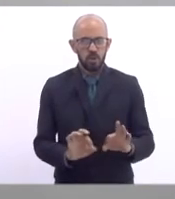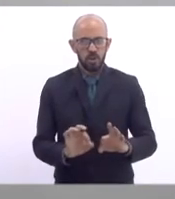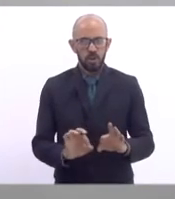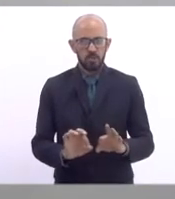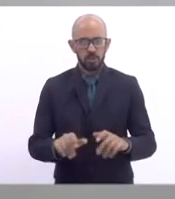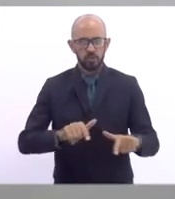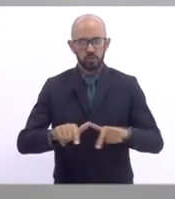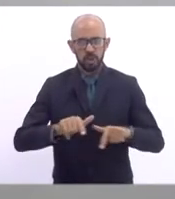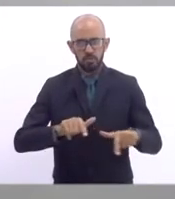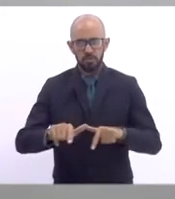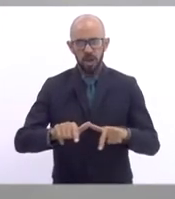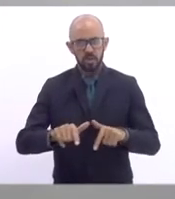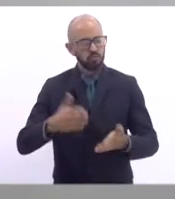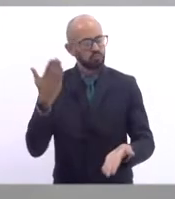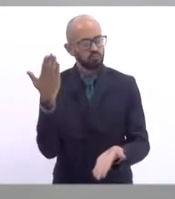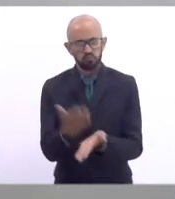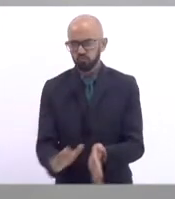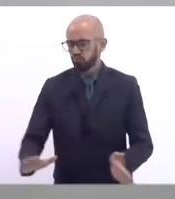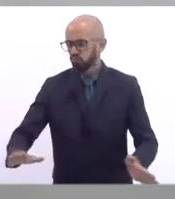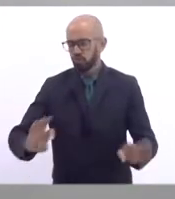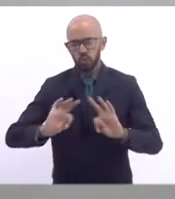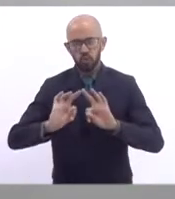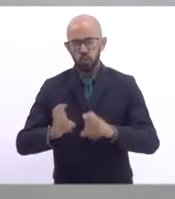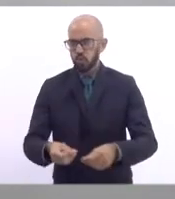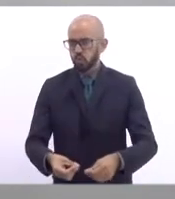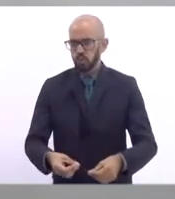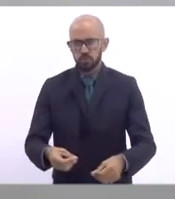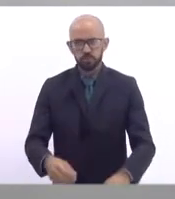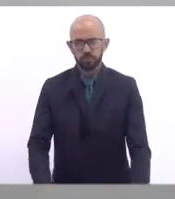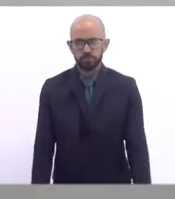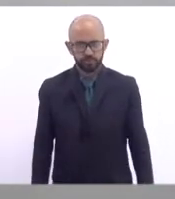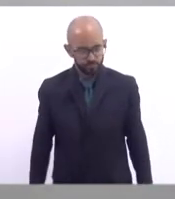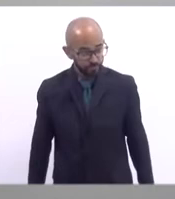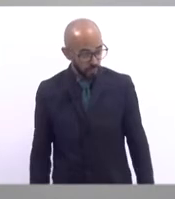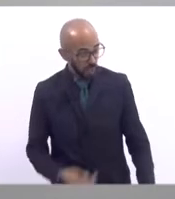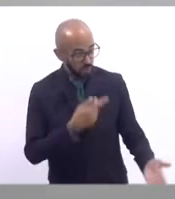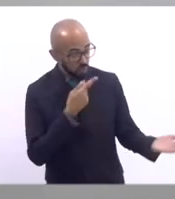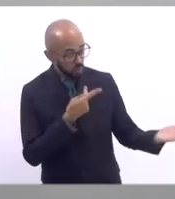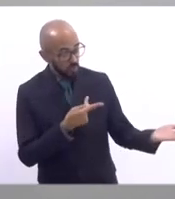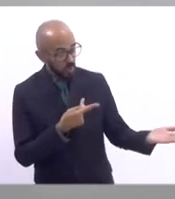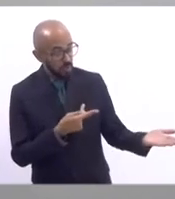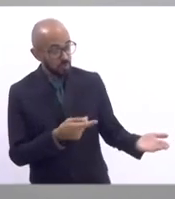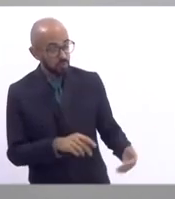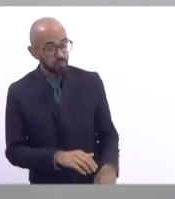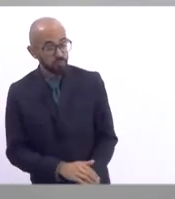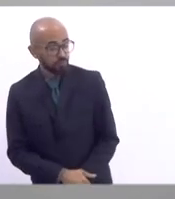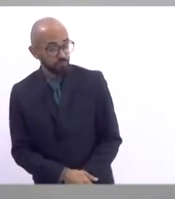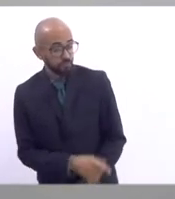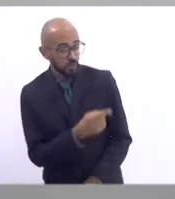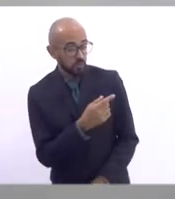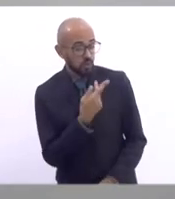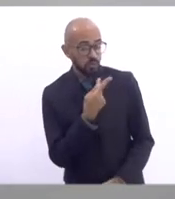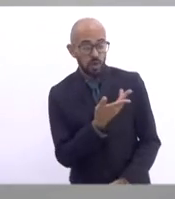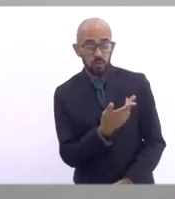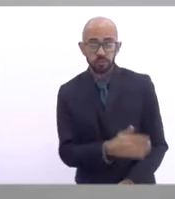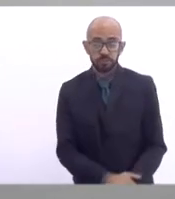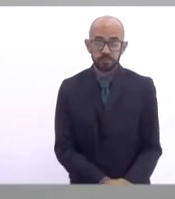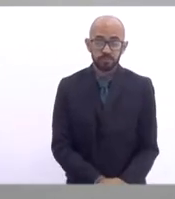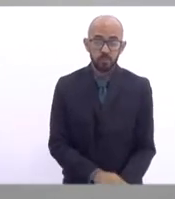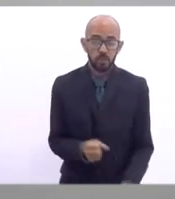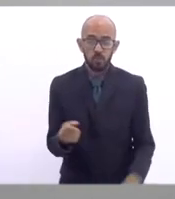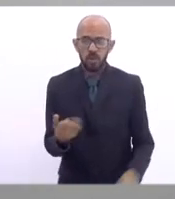foi remanejado integralmente é isso que só tá colocando é quando retire